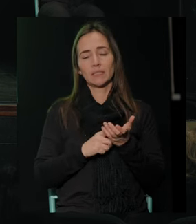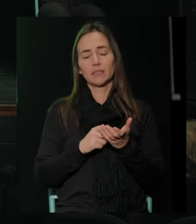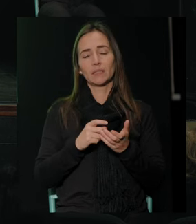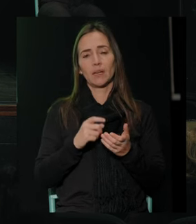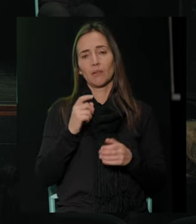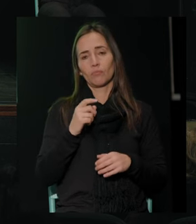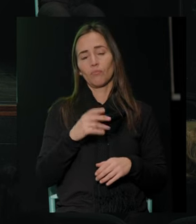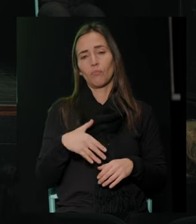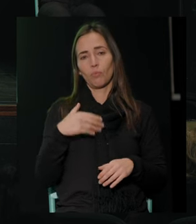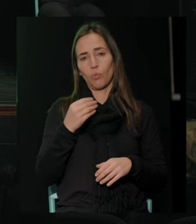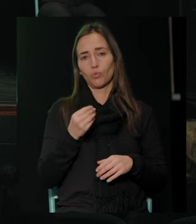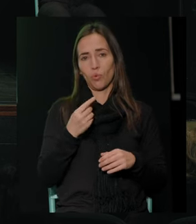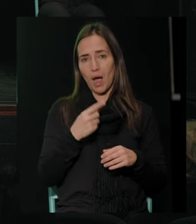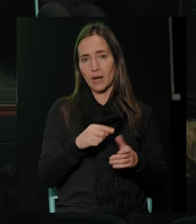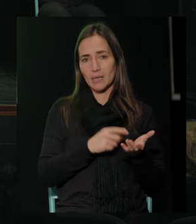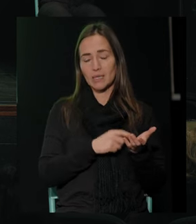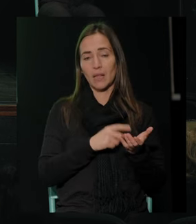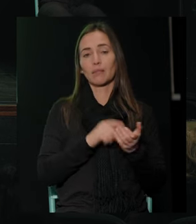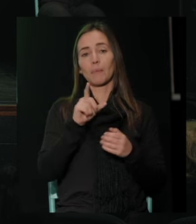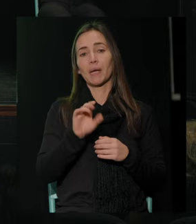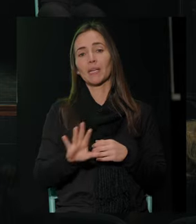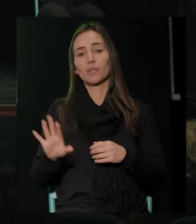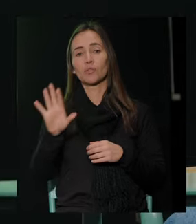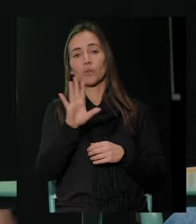global. Depois, a nível nacional, que se calhar é aquilo que é